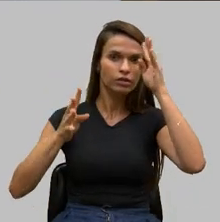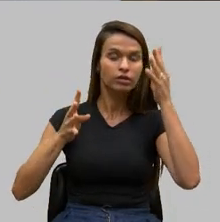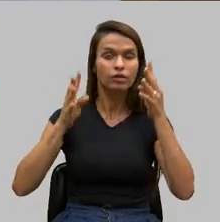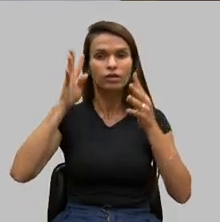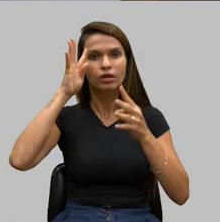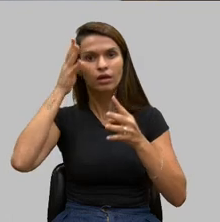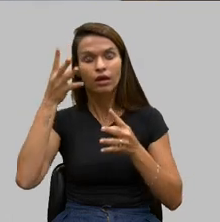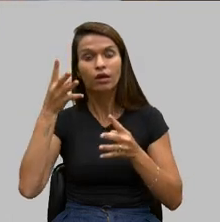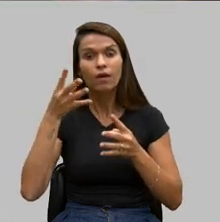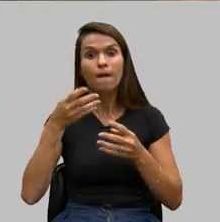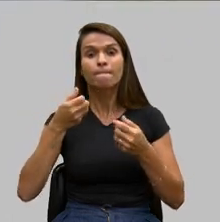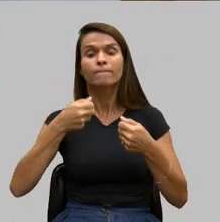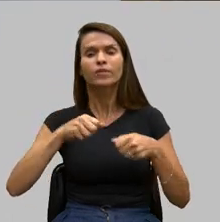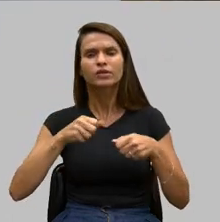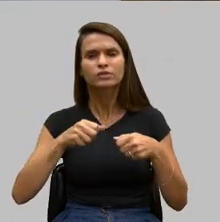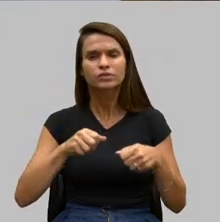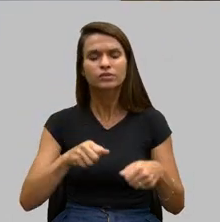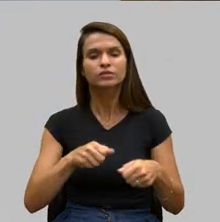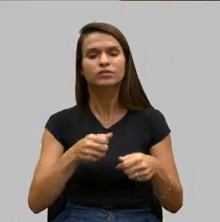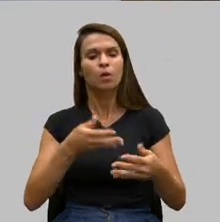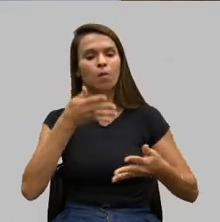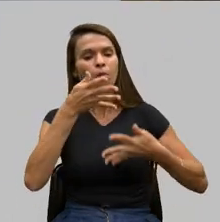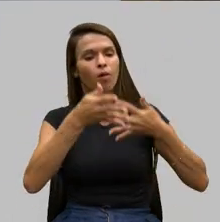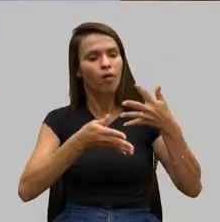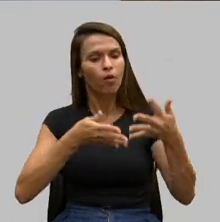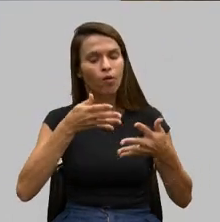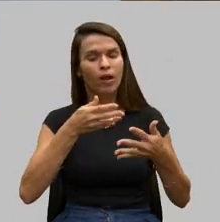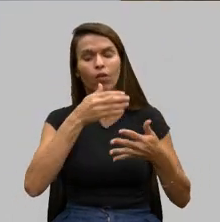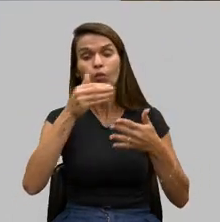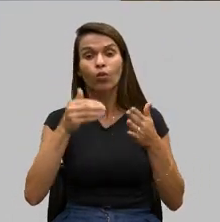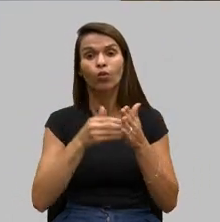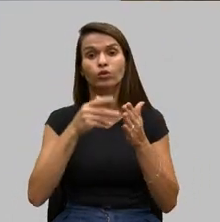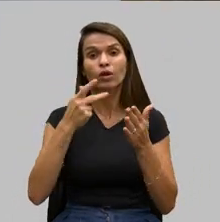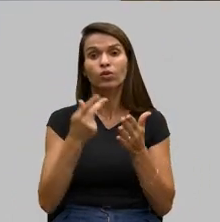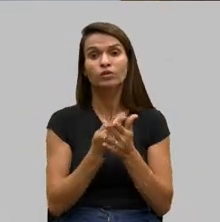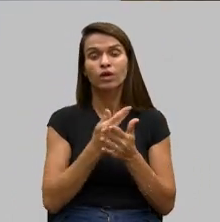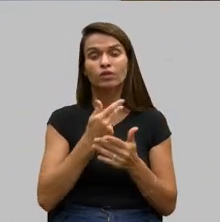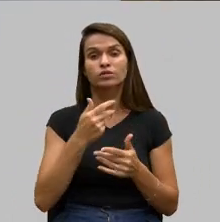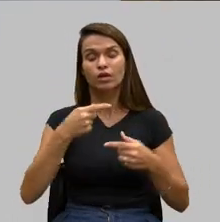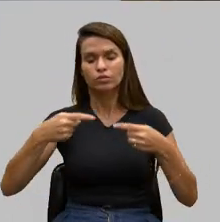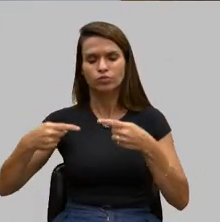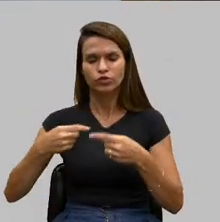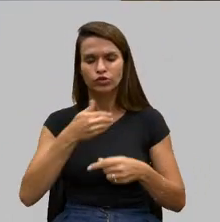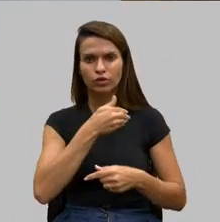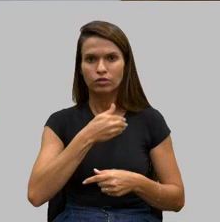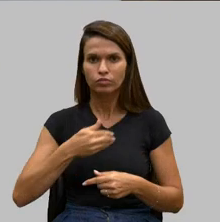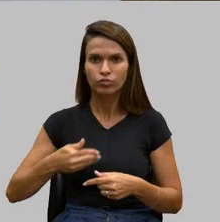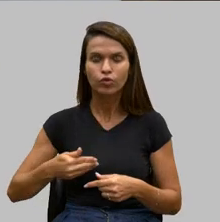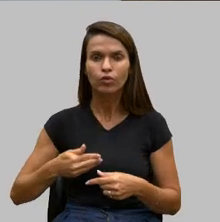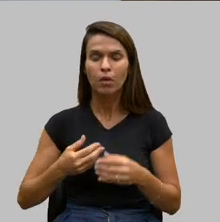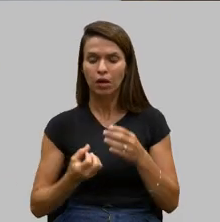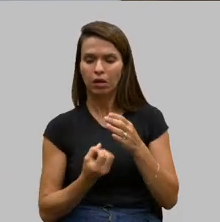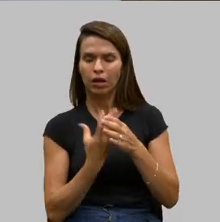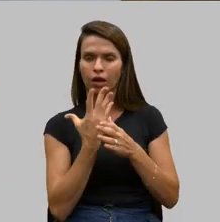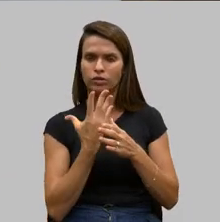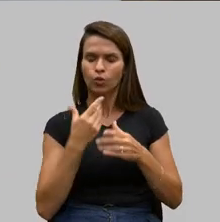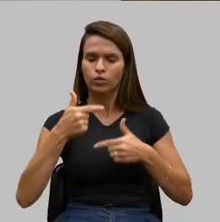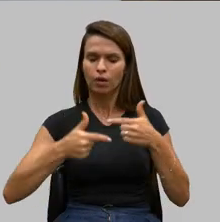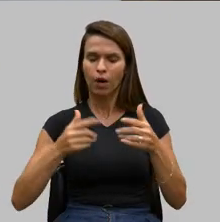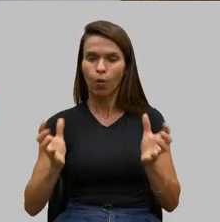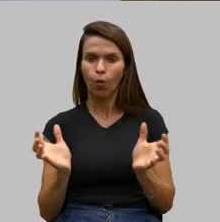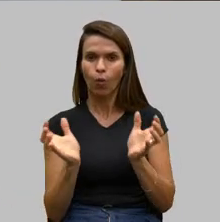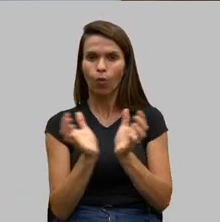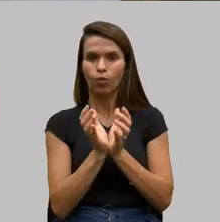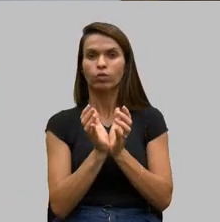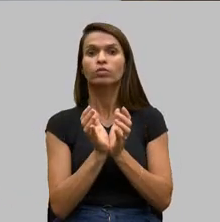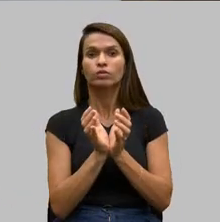consultada para tudo que acontece pras políticas públicas pra formulação pro trabalho conjunto